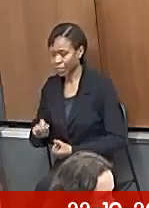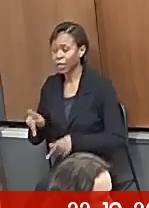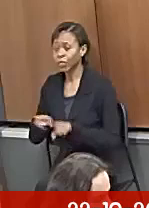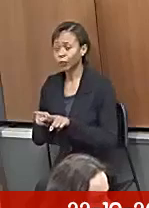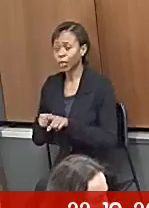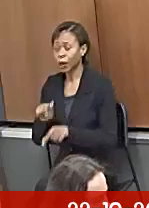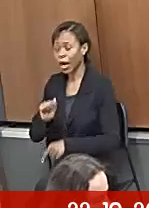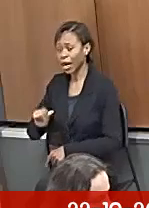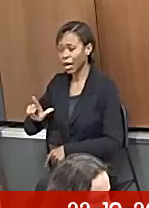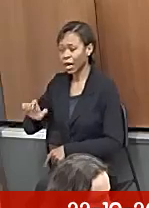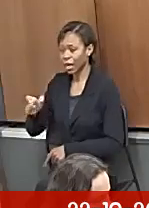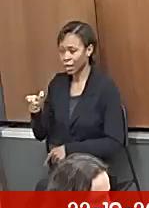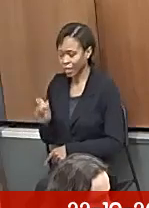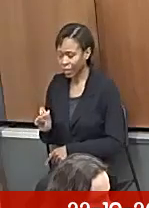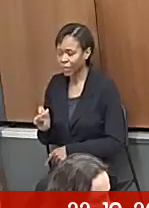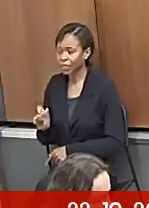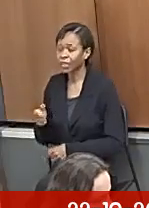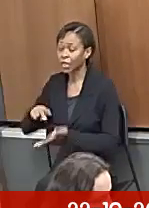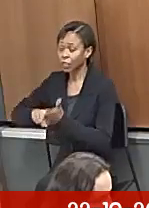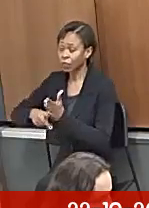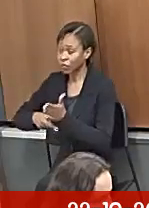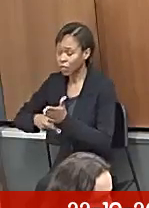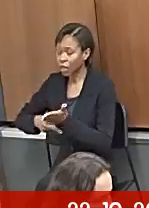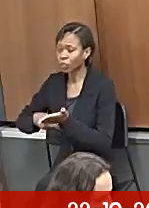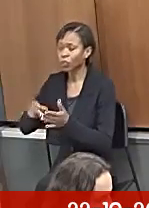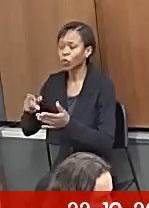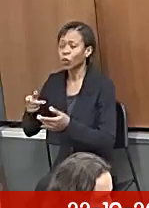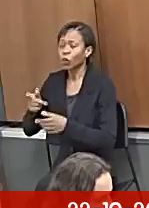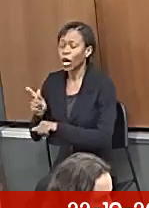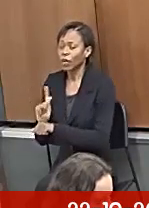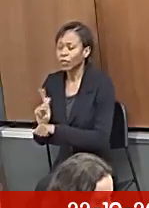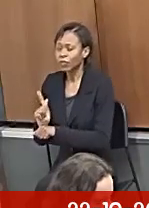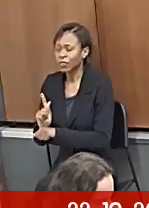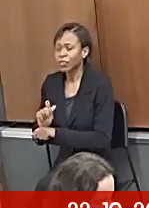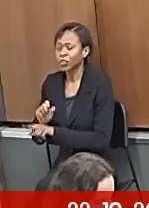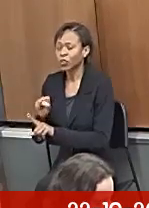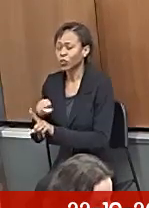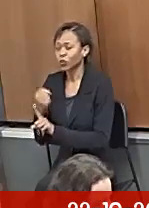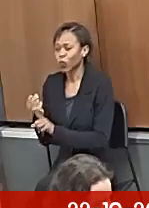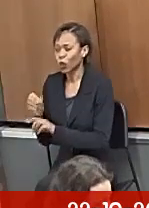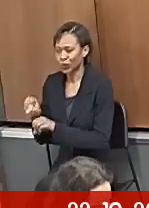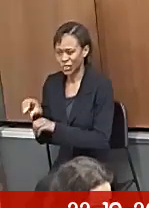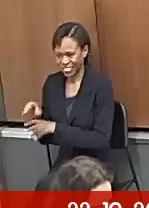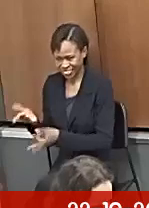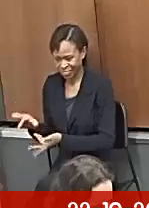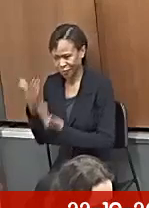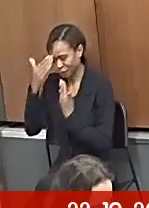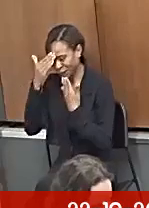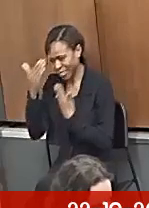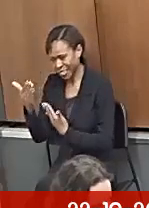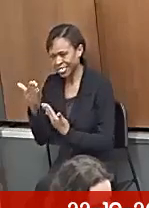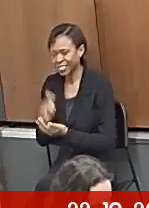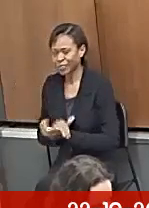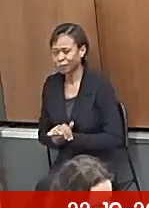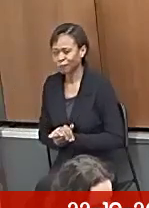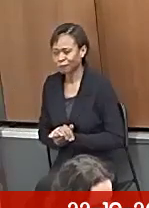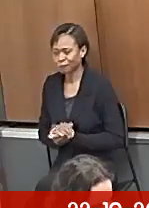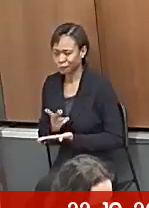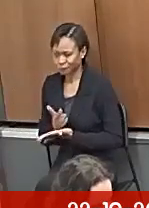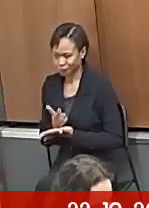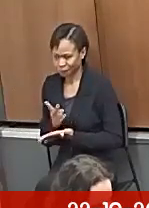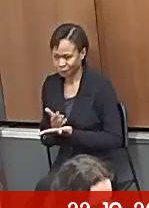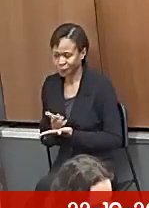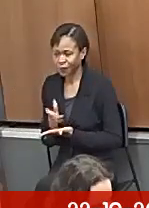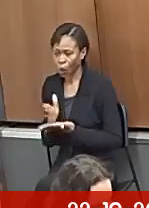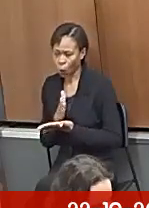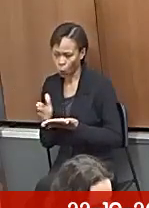presidente do Sindicato dos Agentes do Socioeducativo, muito obrigado, Alex, e continuando aqui, faltam poucos aqui para fazer uso